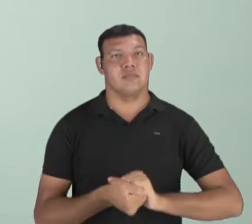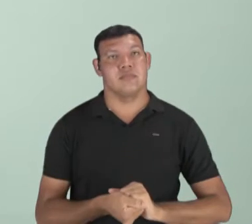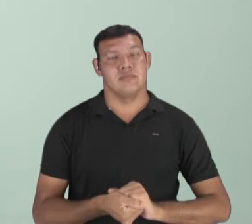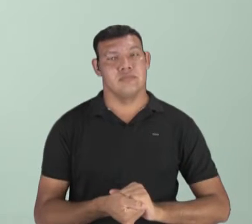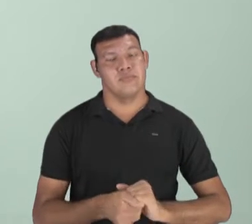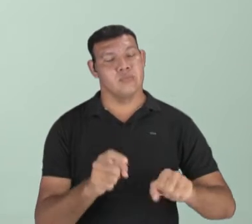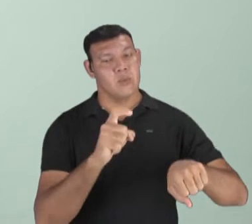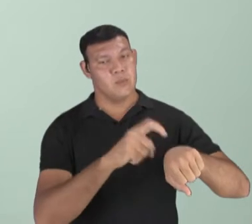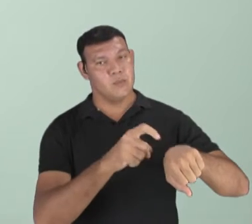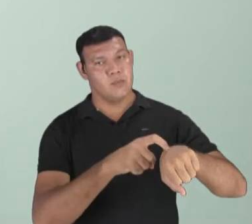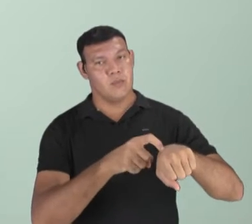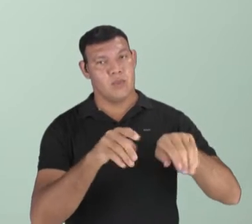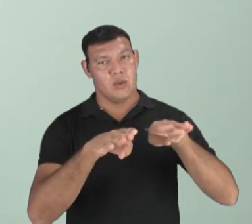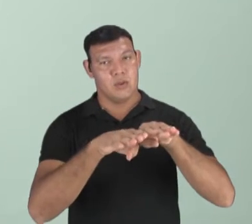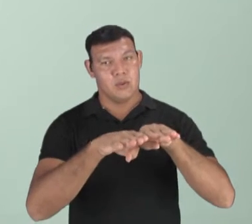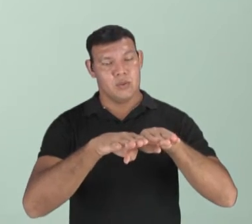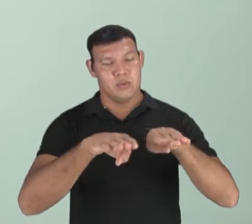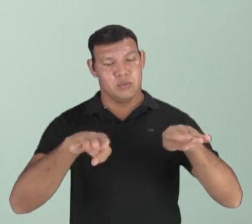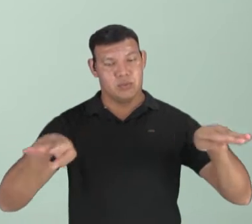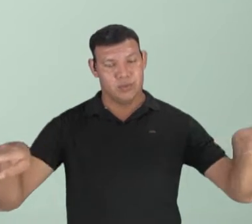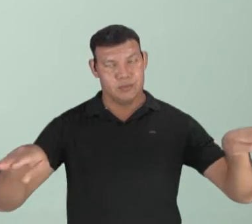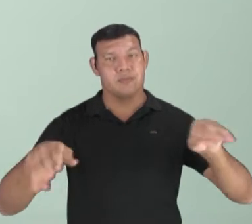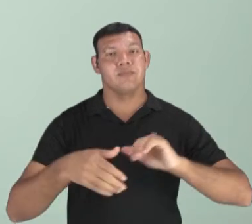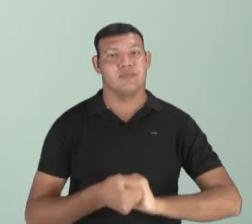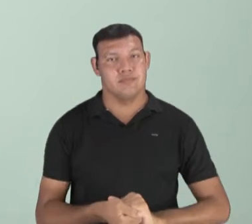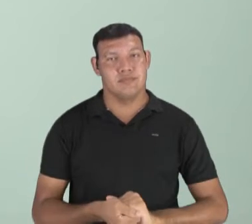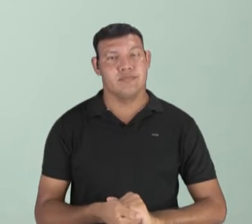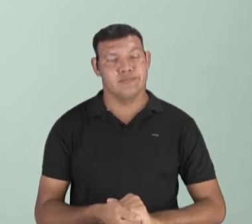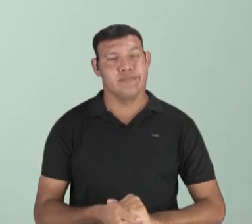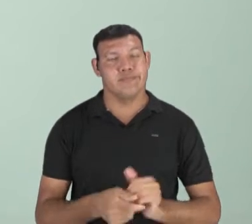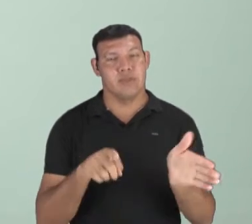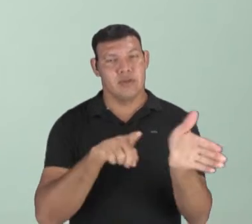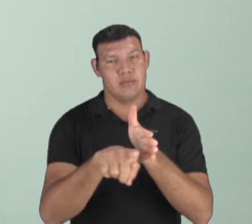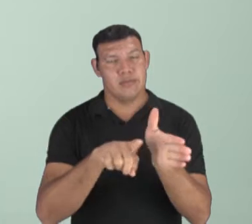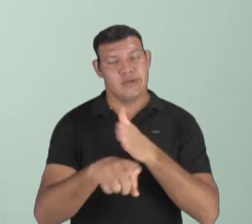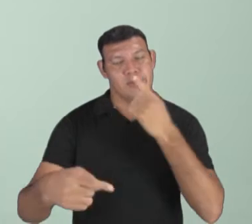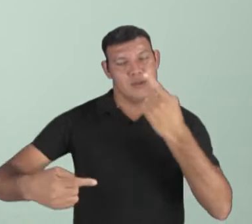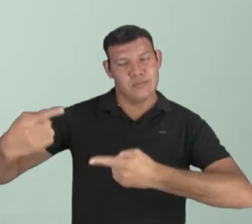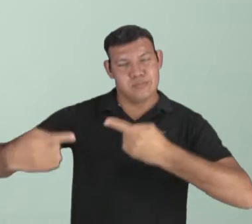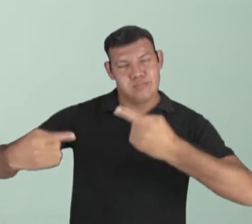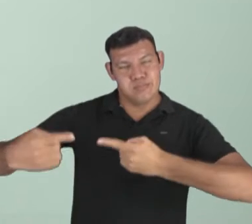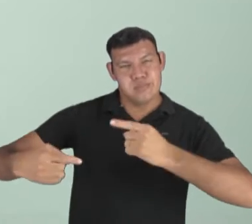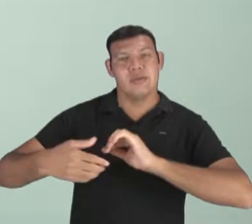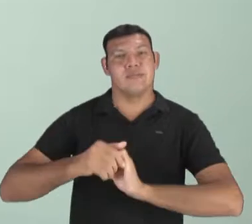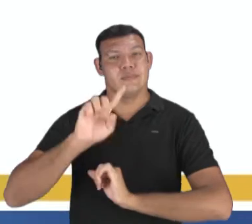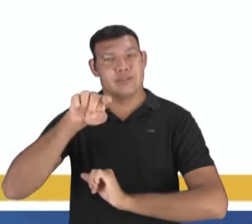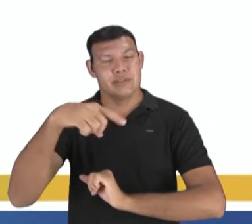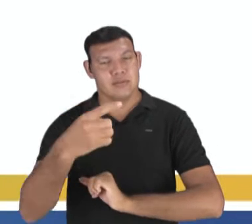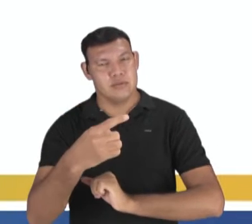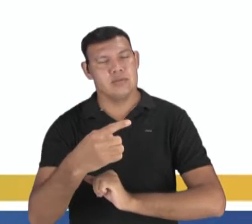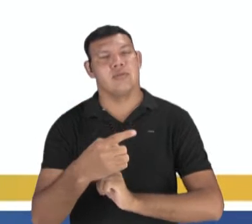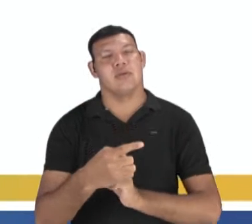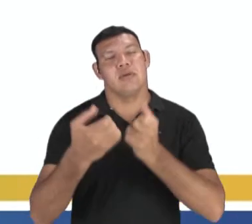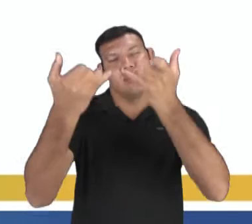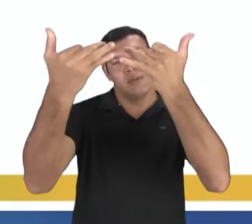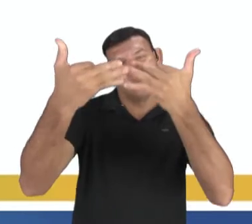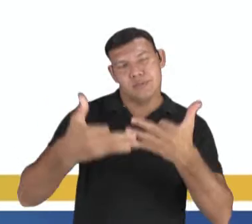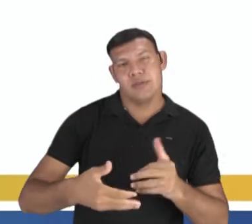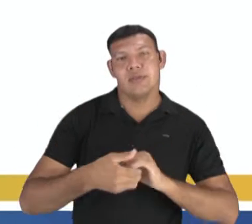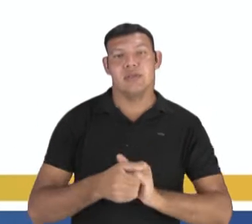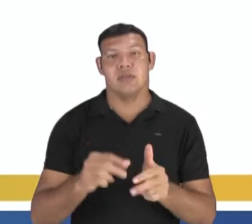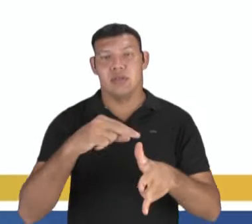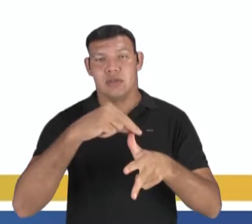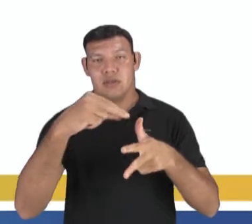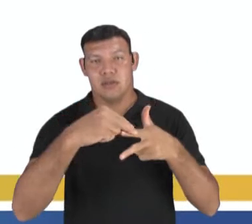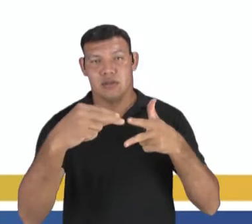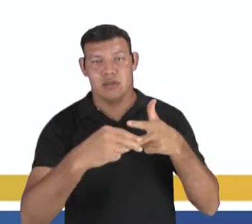momento linear, tá? Trouxe uma questão aqui para a gente discutir e depois falar sobre esse assunto. No ENEM 2014.